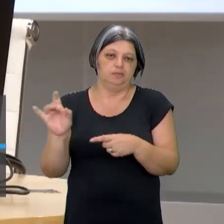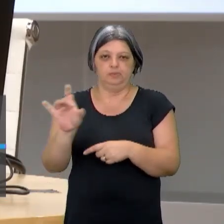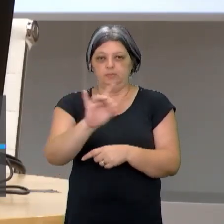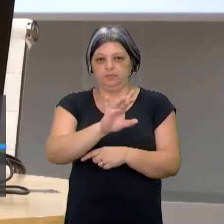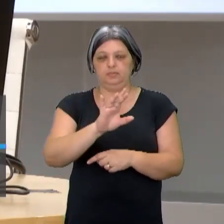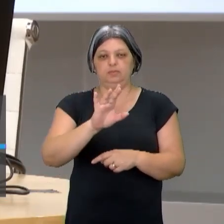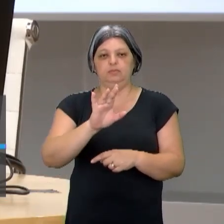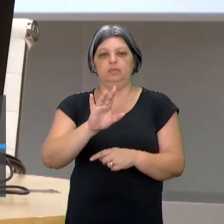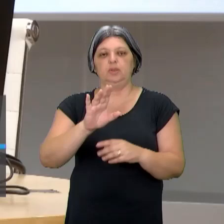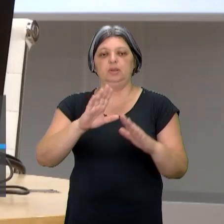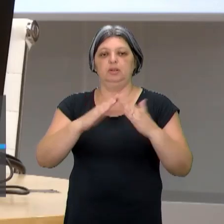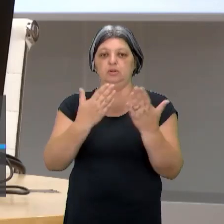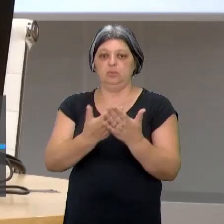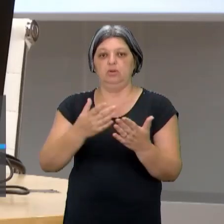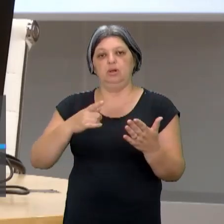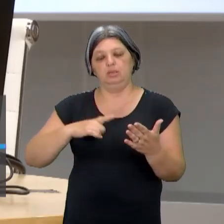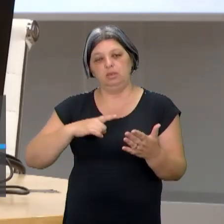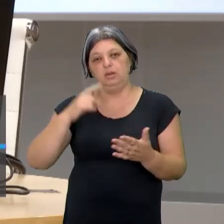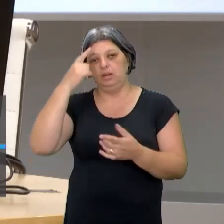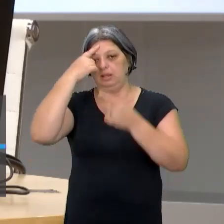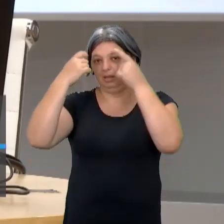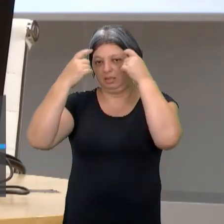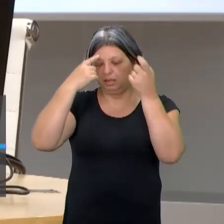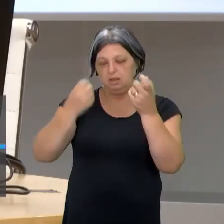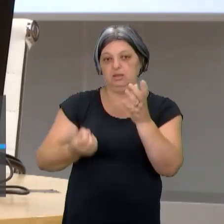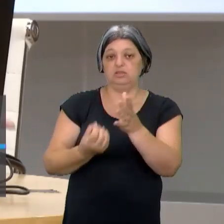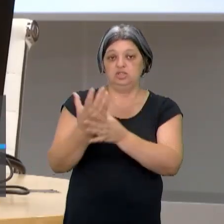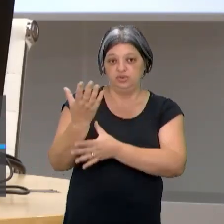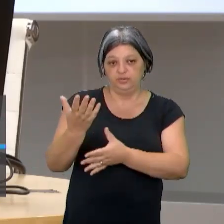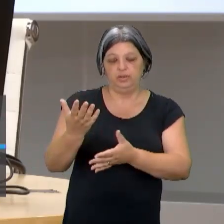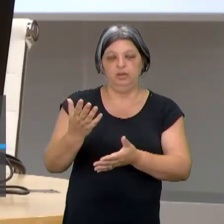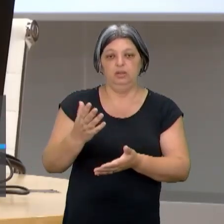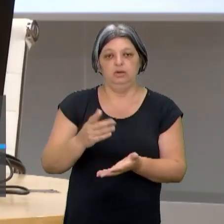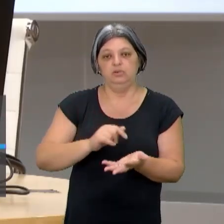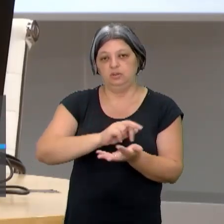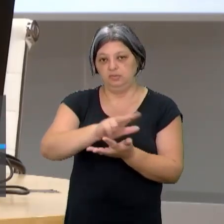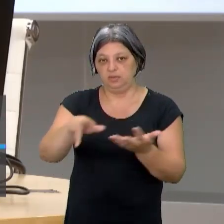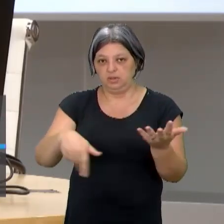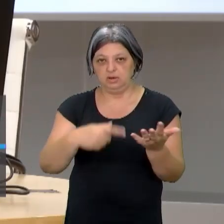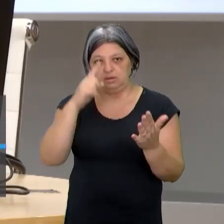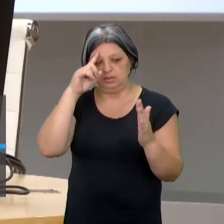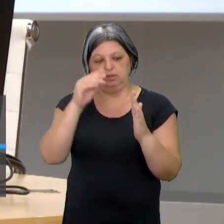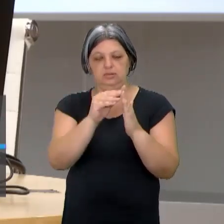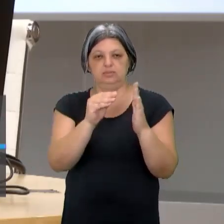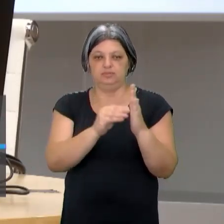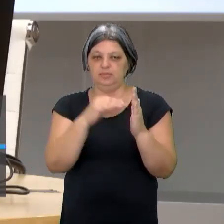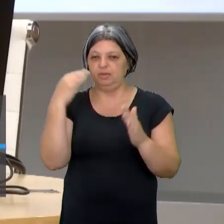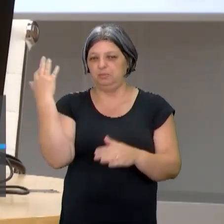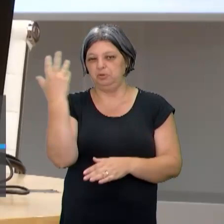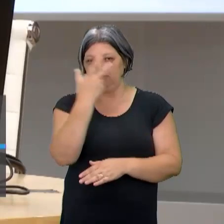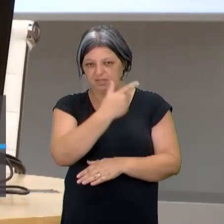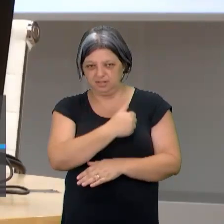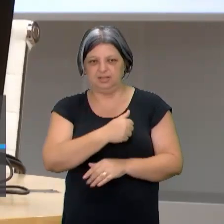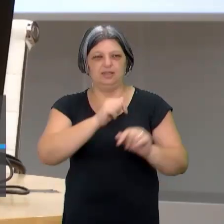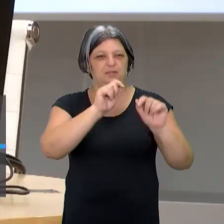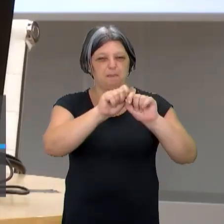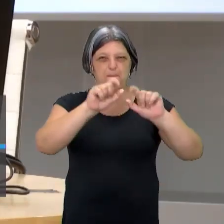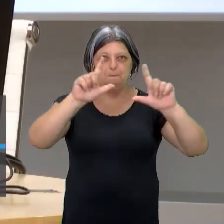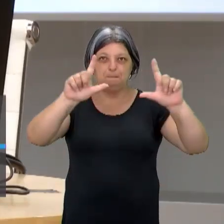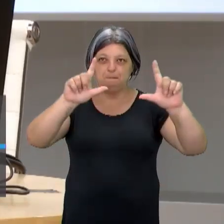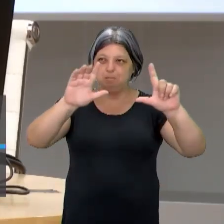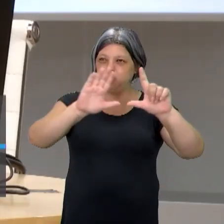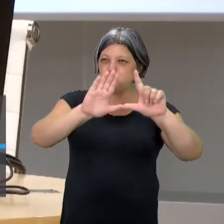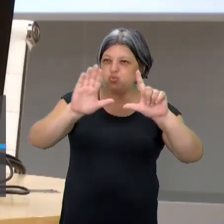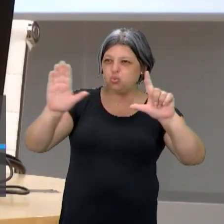unidade escolar tem ideias, né? Criatividade, assim, em cada agenda fixa tão bonita, né? Uns paredões e tal. Mas a